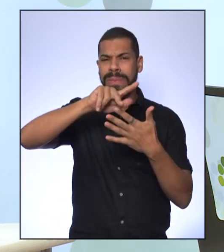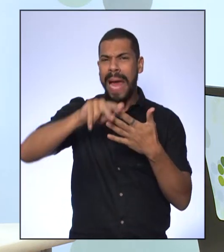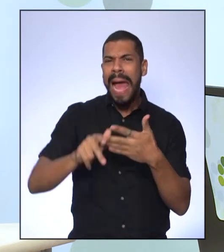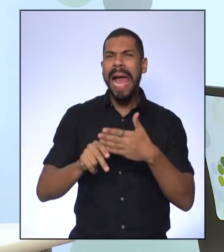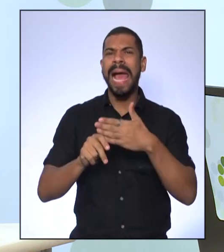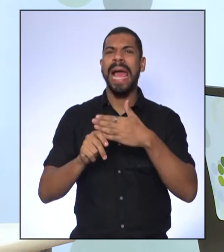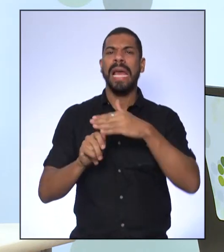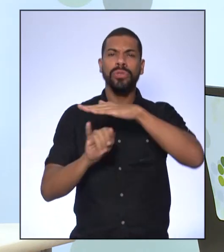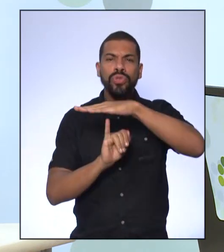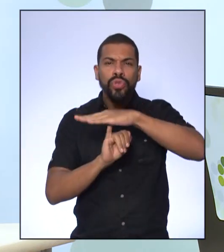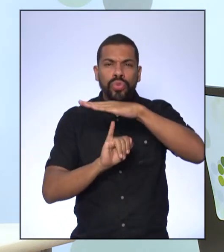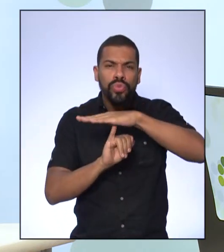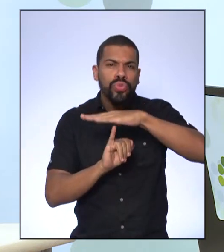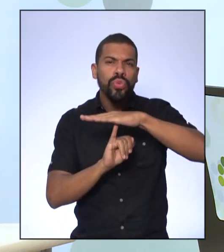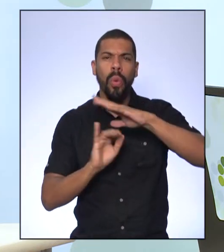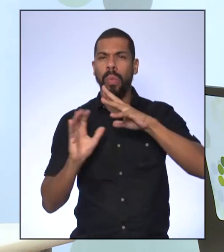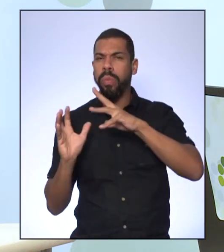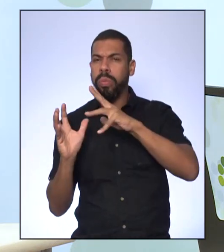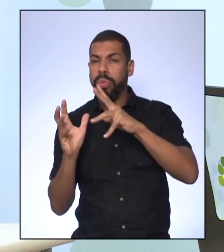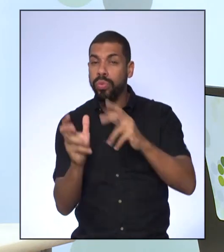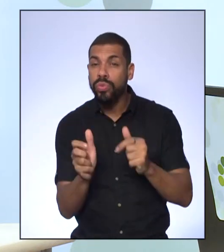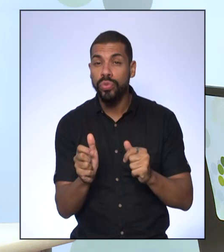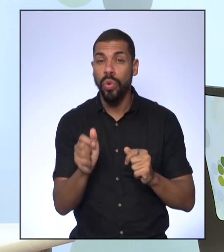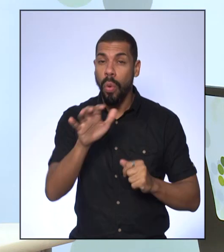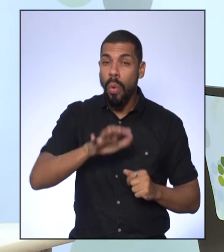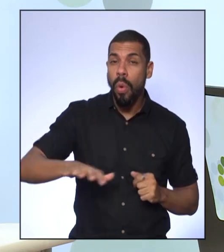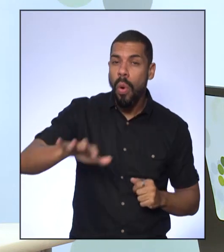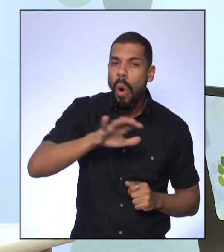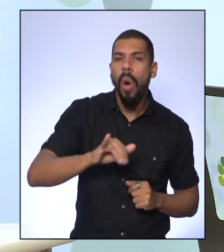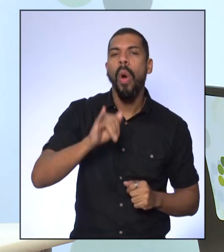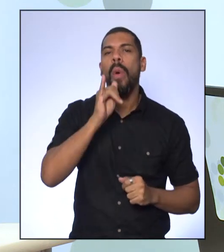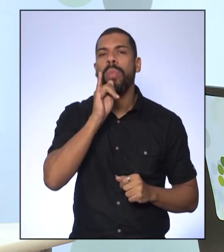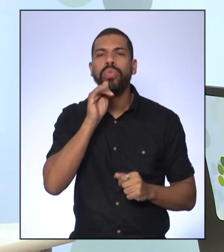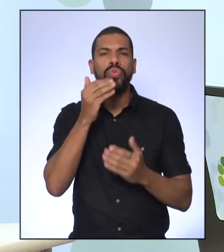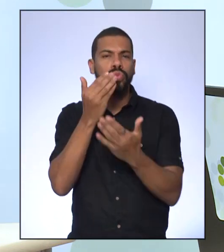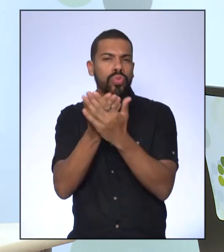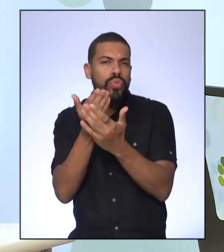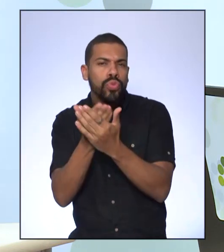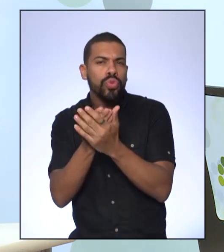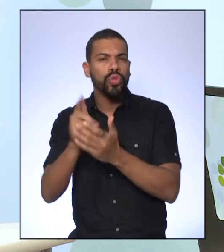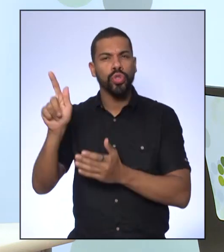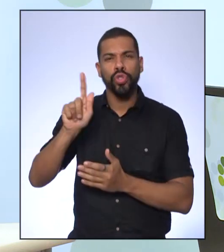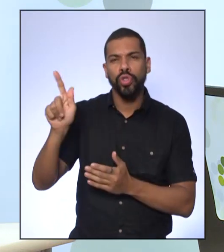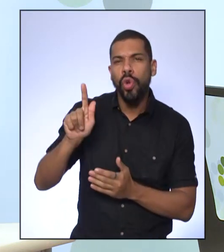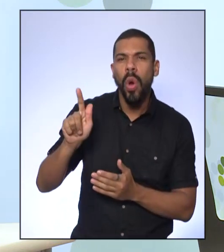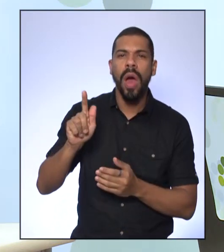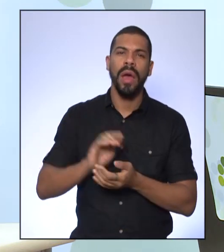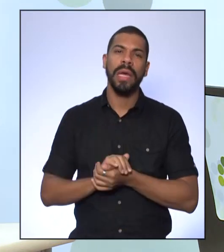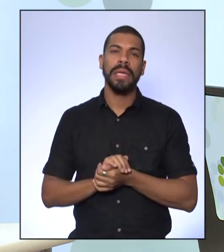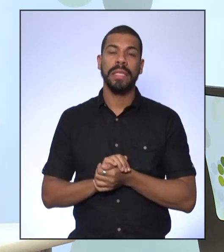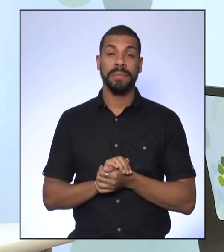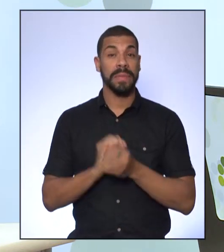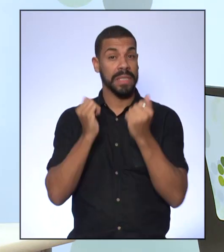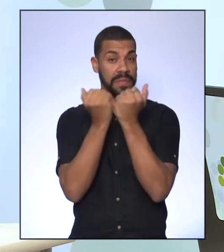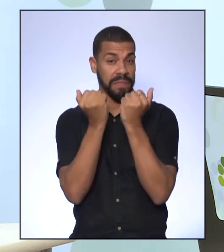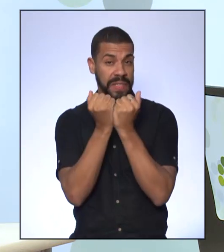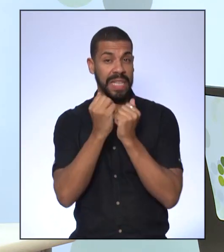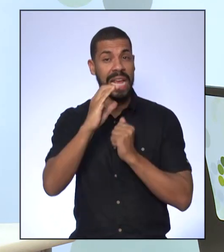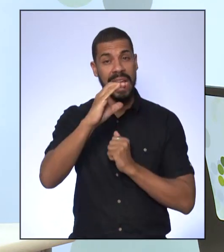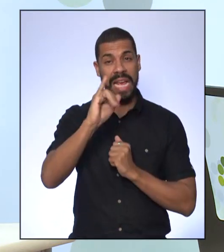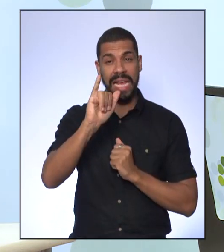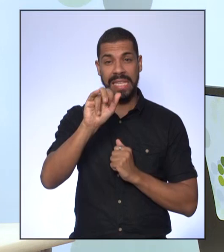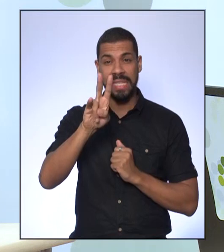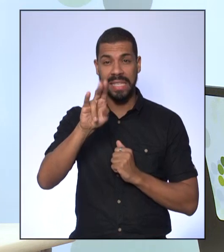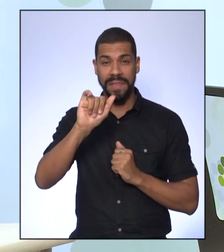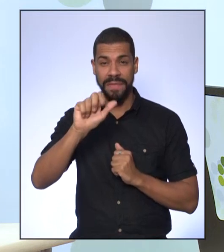que trabalham com desastres naturais, o Instituto Geológico, a Defesa Civil, um outro instituto que eu vou falar daqui